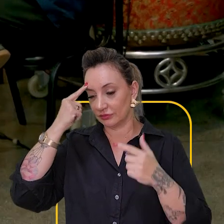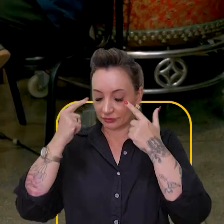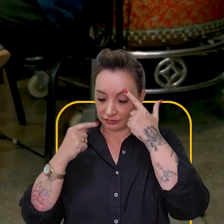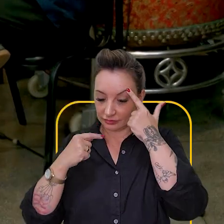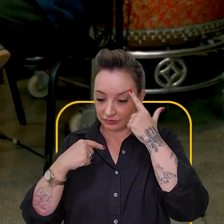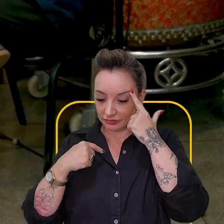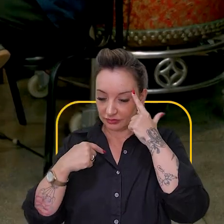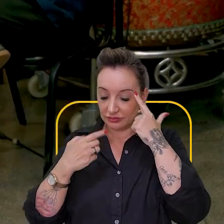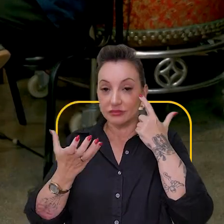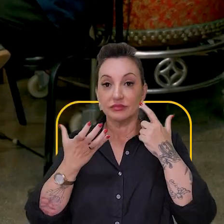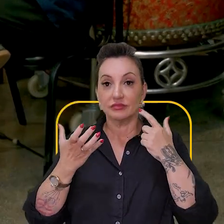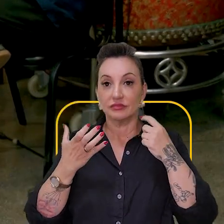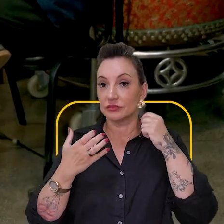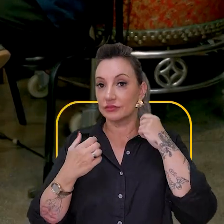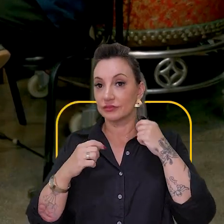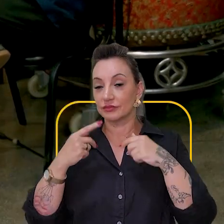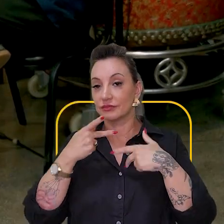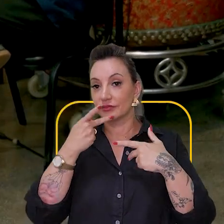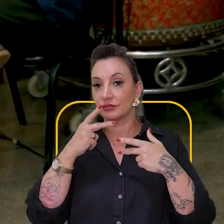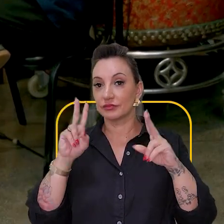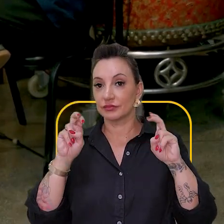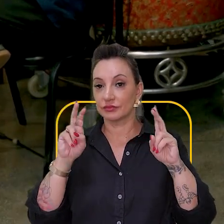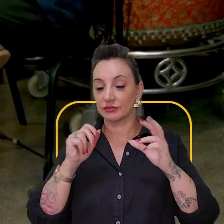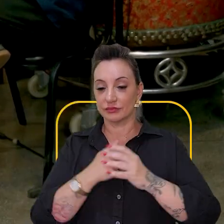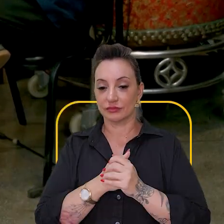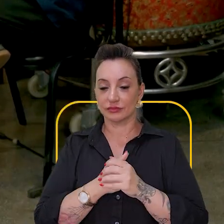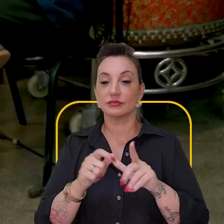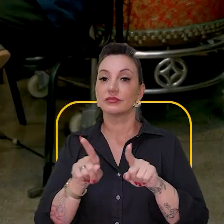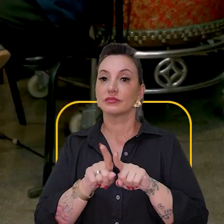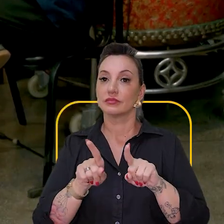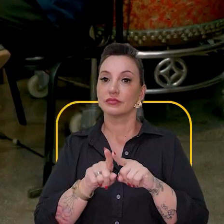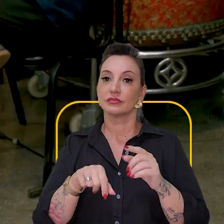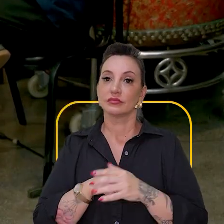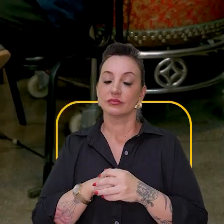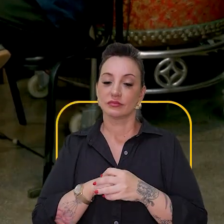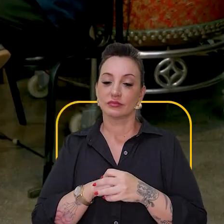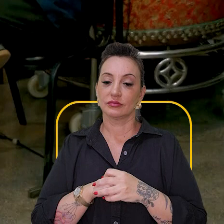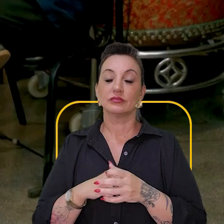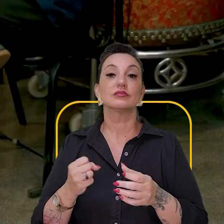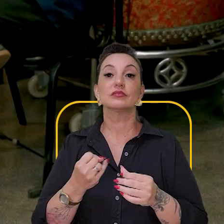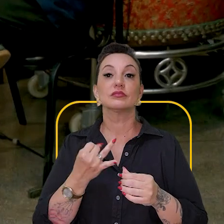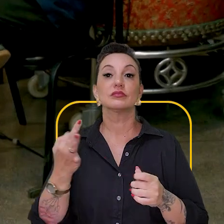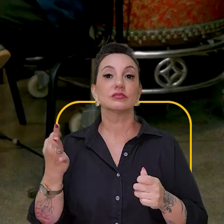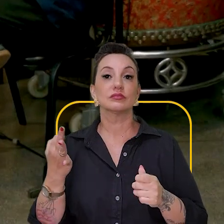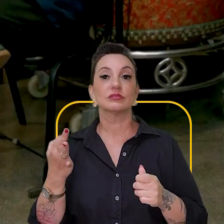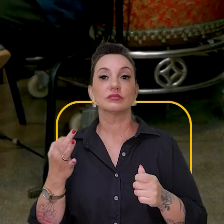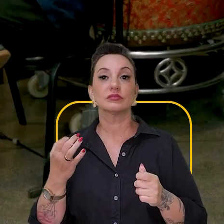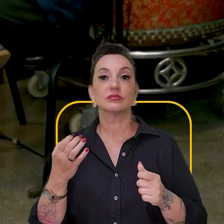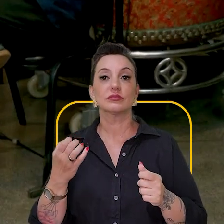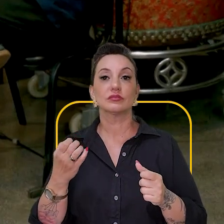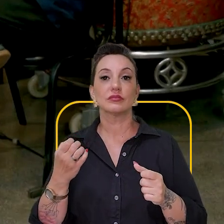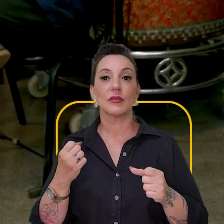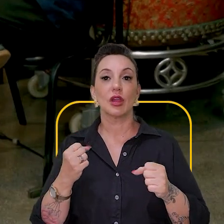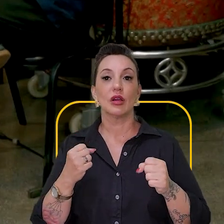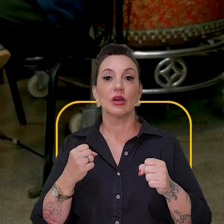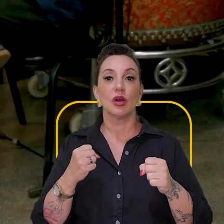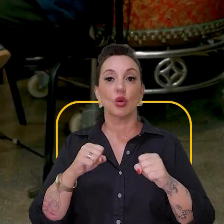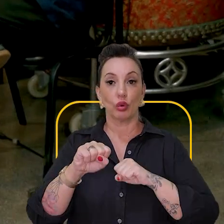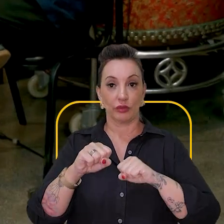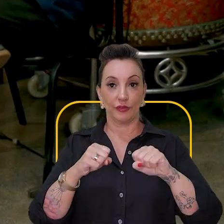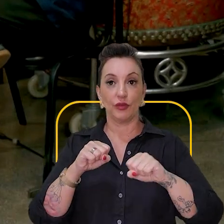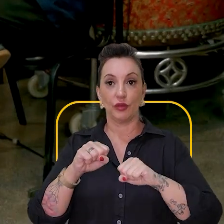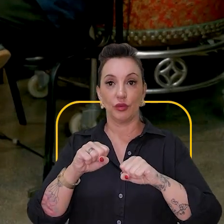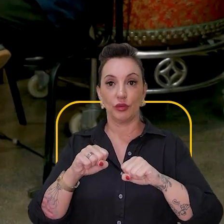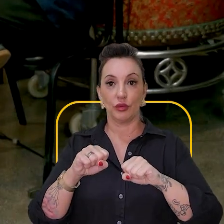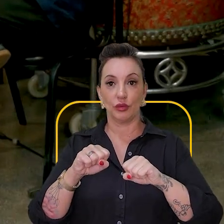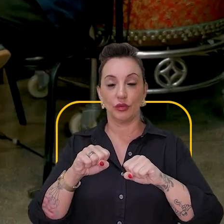e queria que que o senhor falasse sobre isso também o quanto o kung fu eh